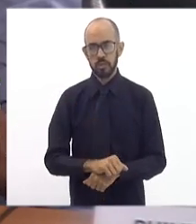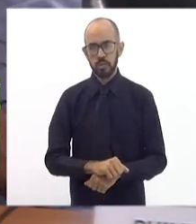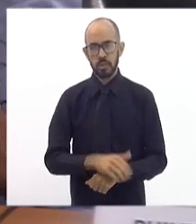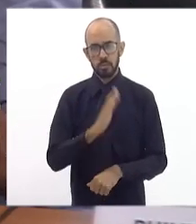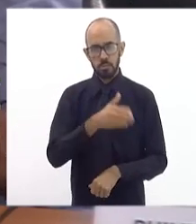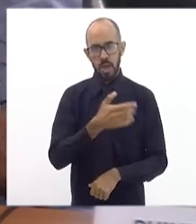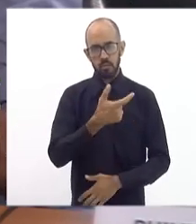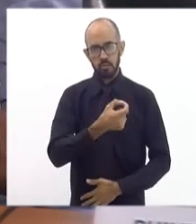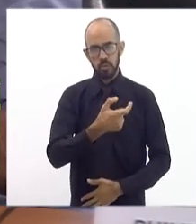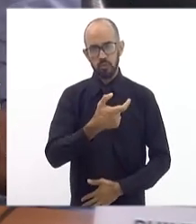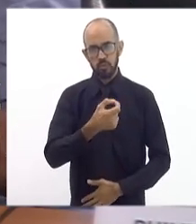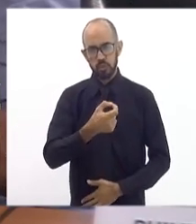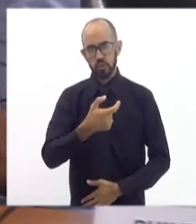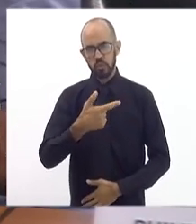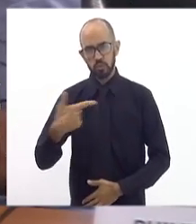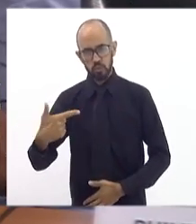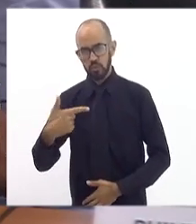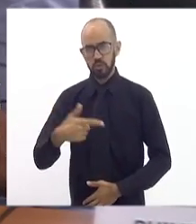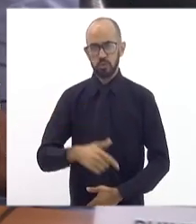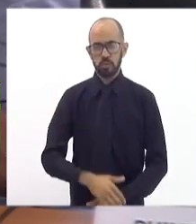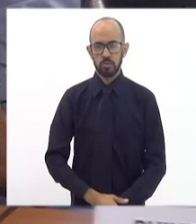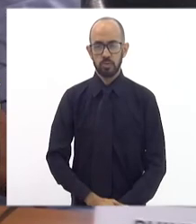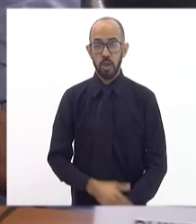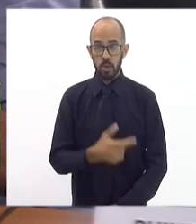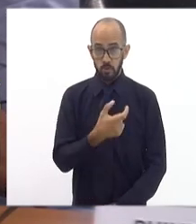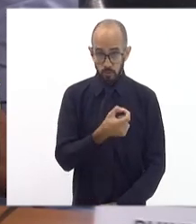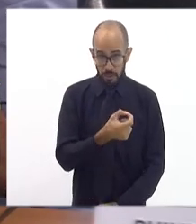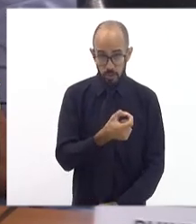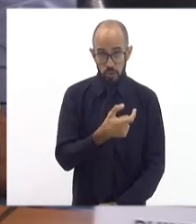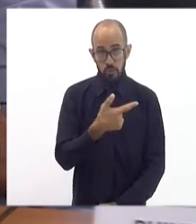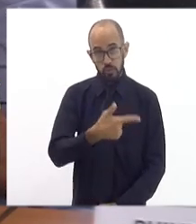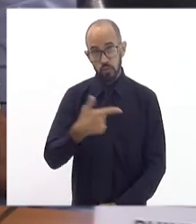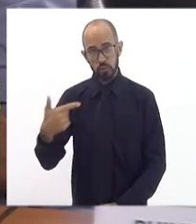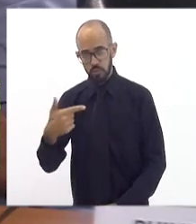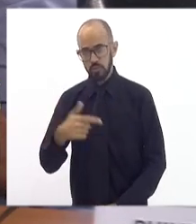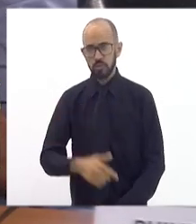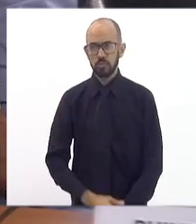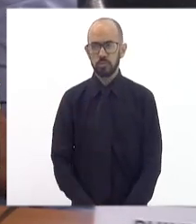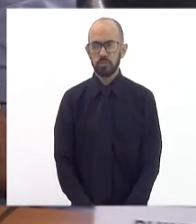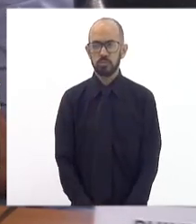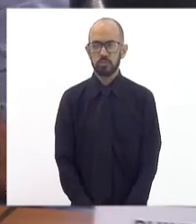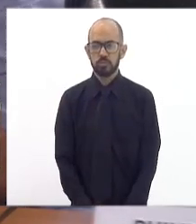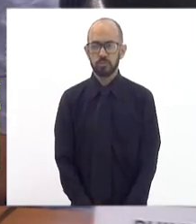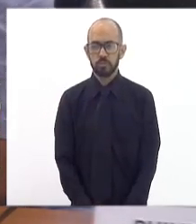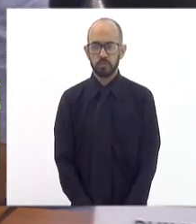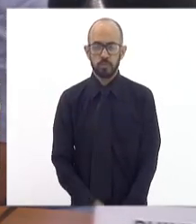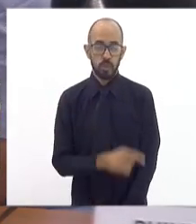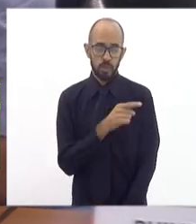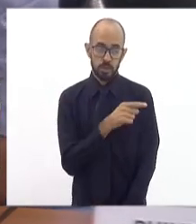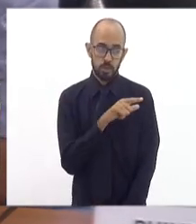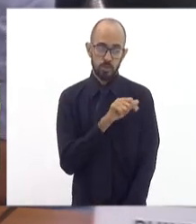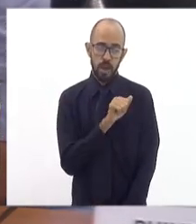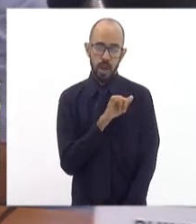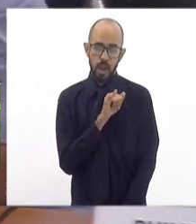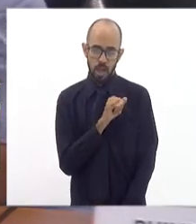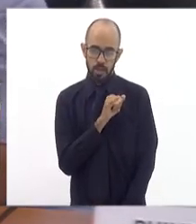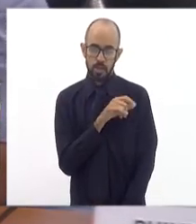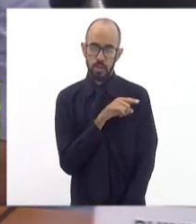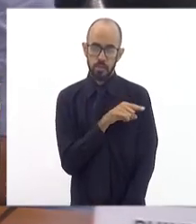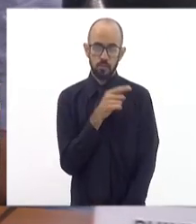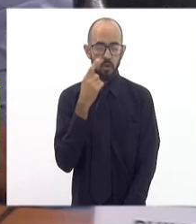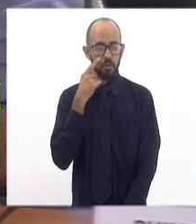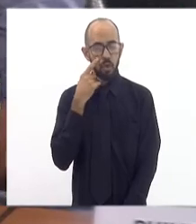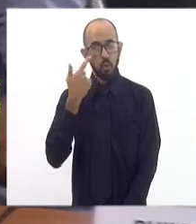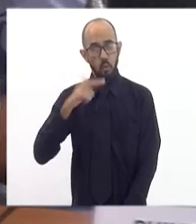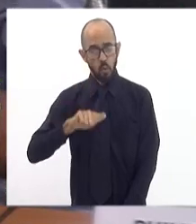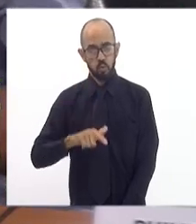9/22 esse é o Dali né Olá pessoal Dalai agora deixa eu ver se tu acha que